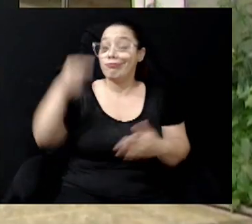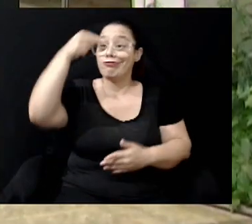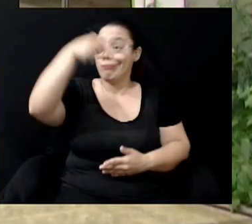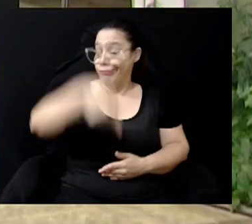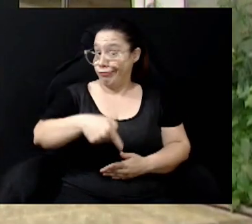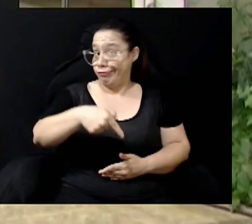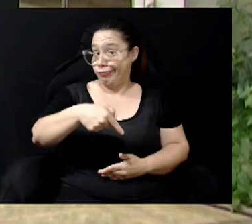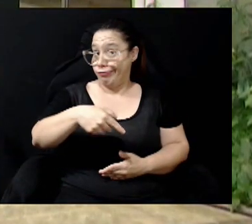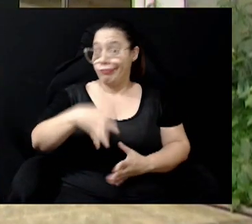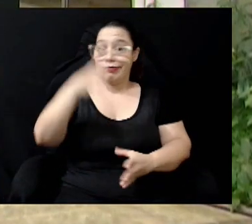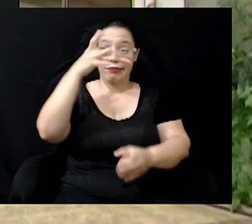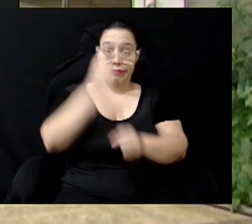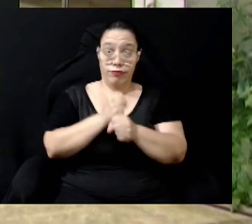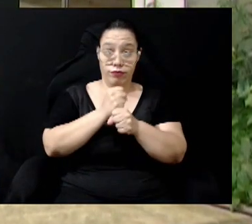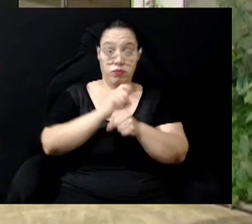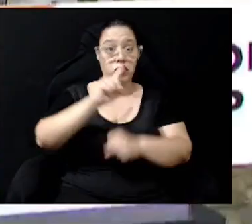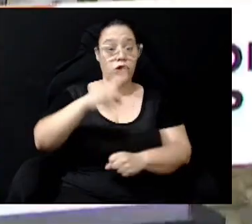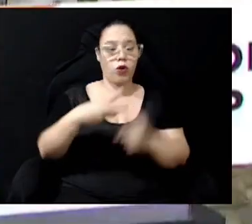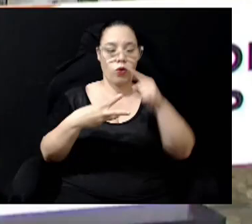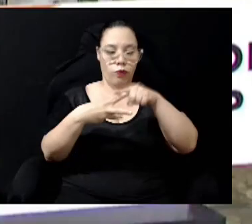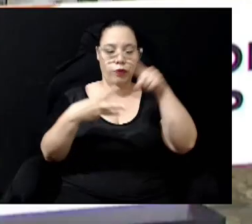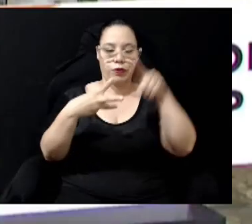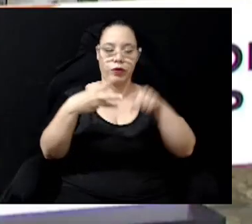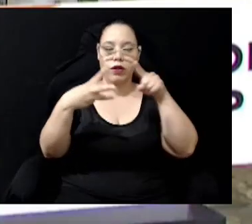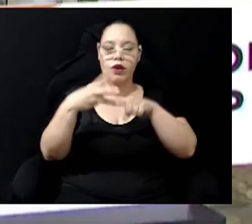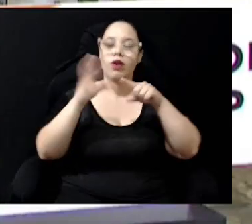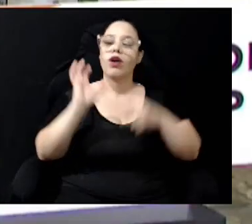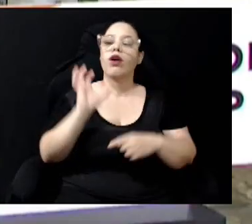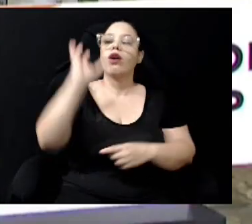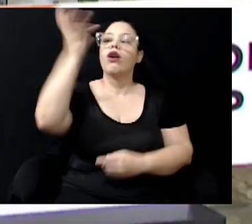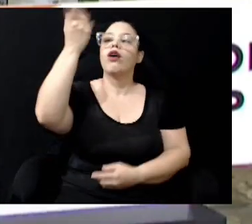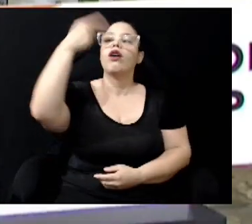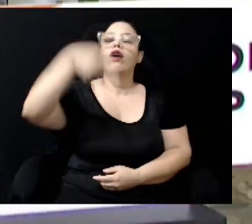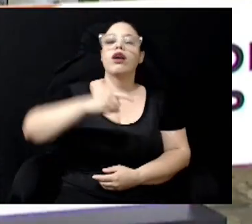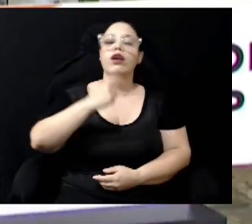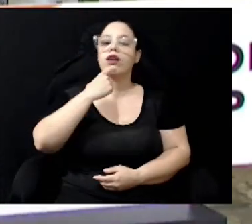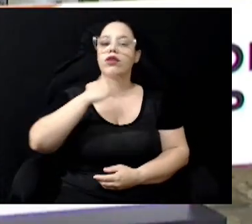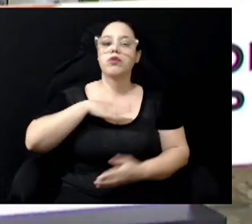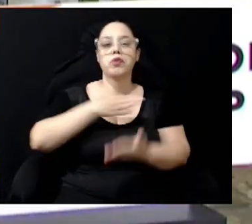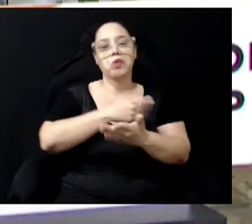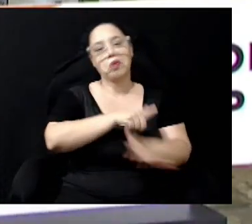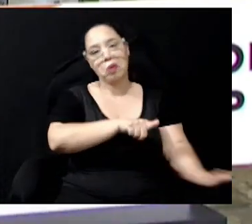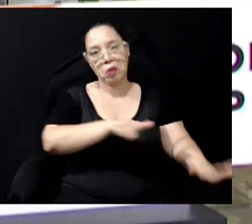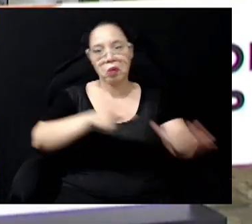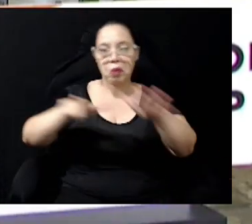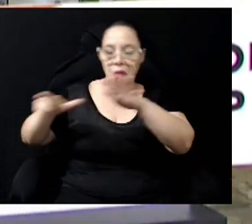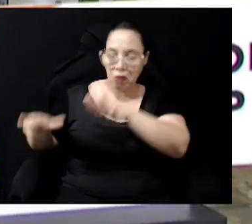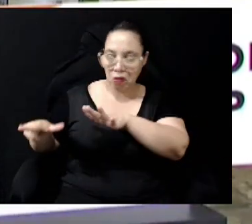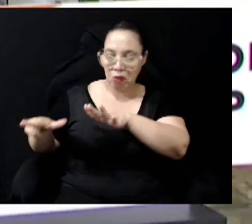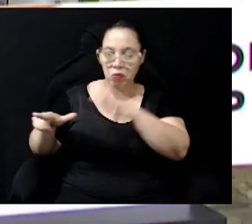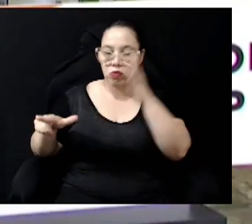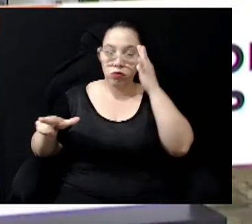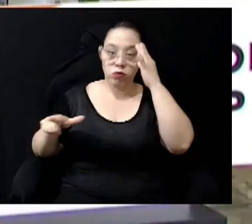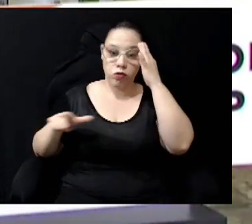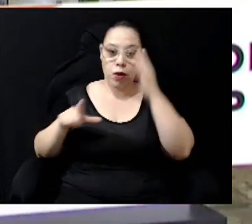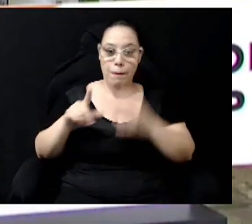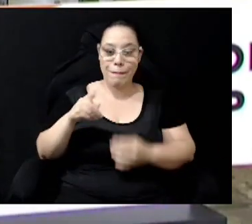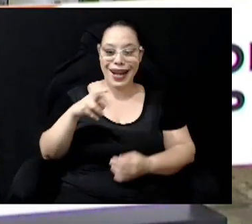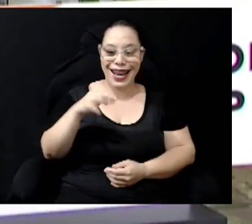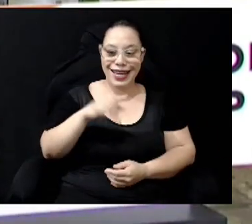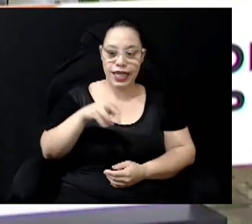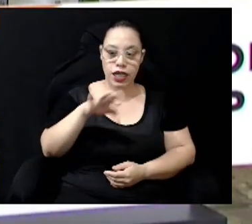ainda teremos outras 3 etapas e aqui em Campinas, ao longo da semana, tivemos um press trip, onde